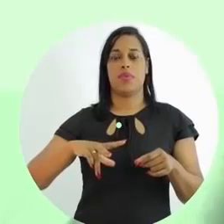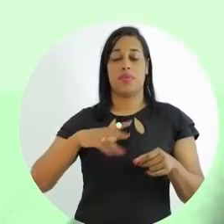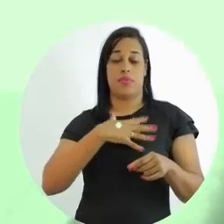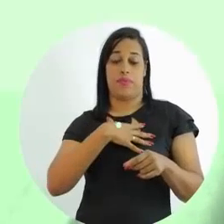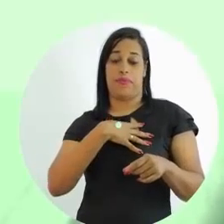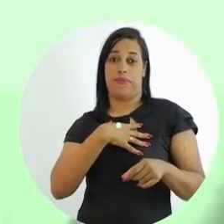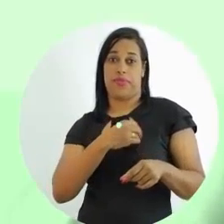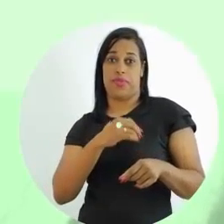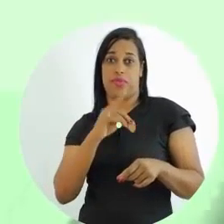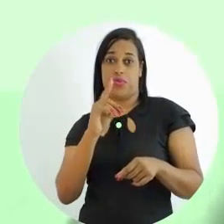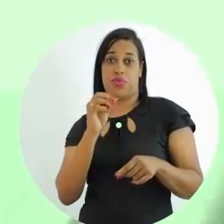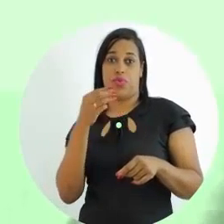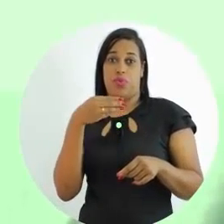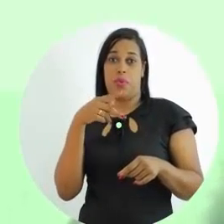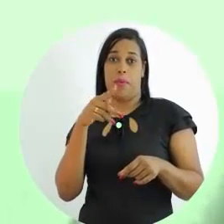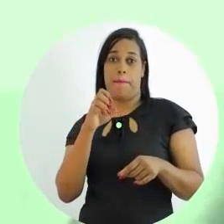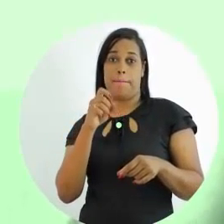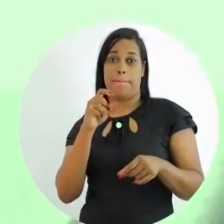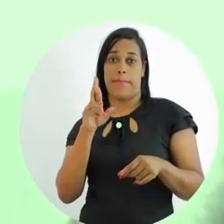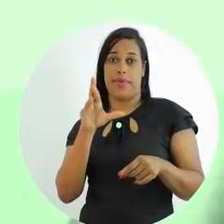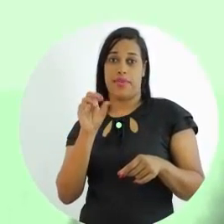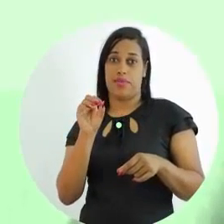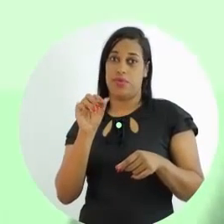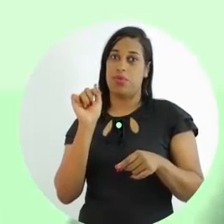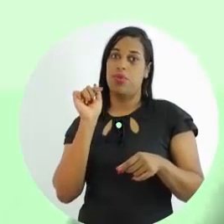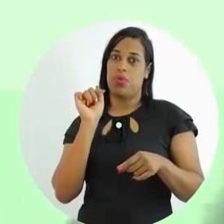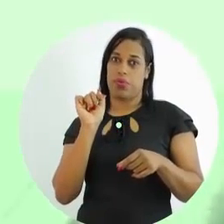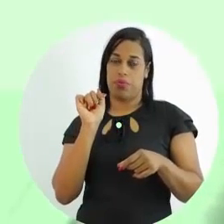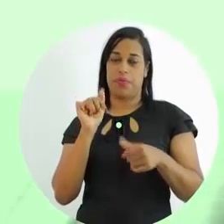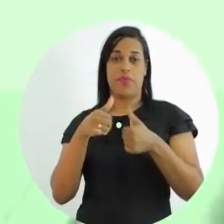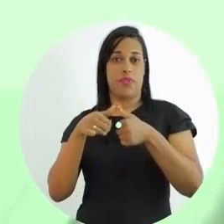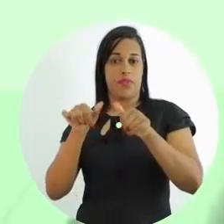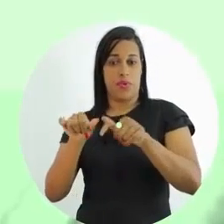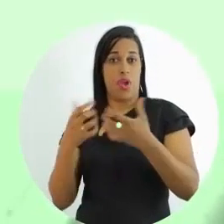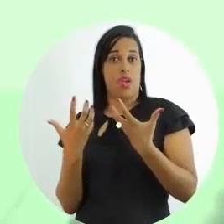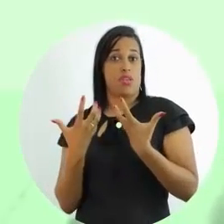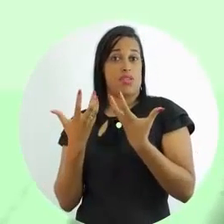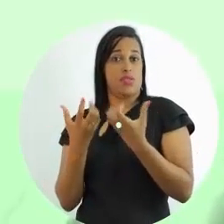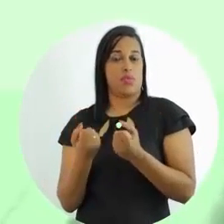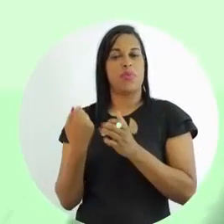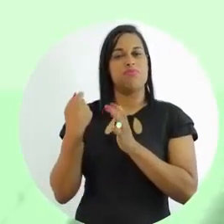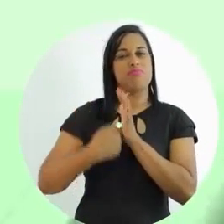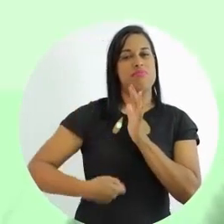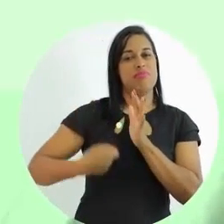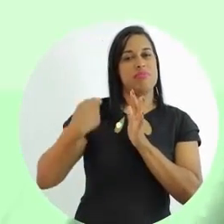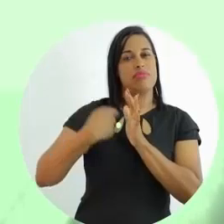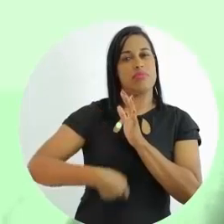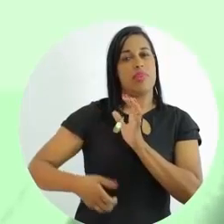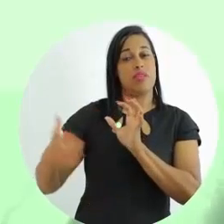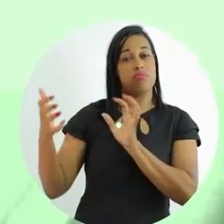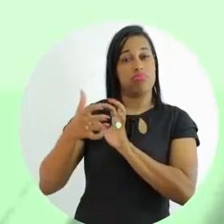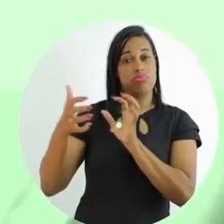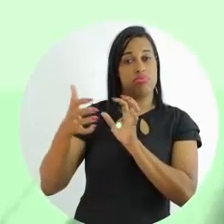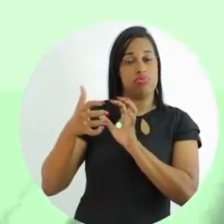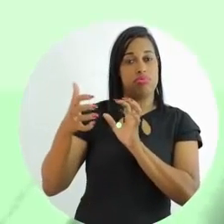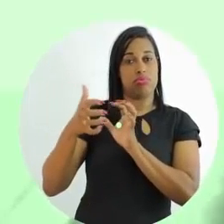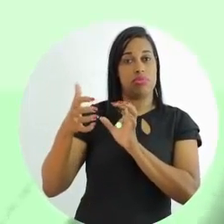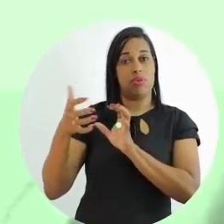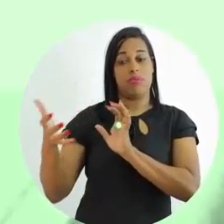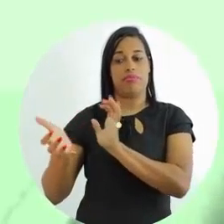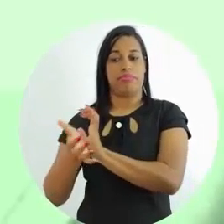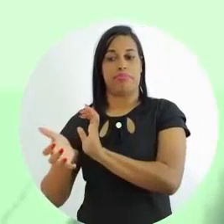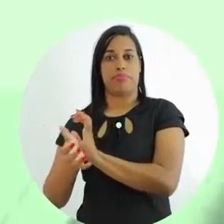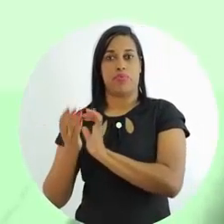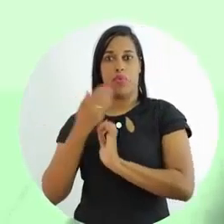Pedro, então Pedro, que ficou, e assume por pressão da elite brasileira